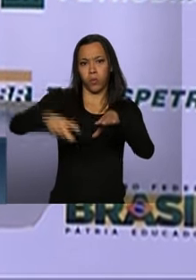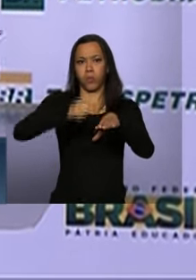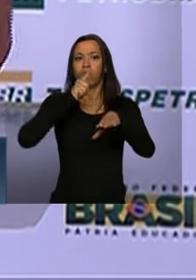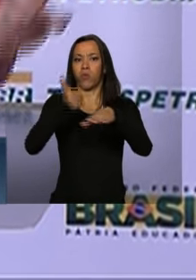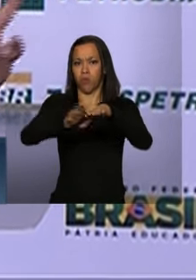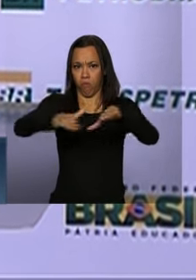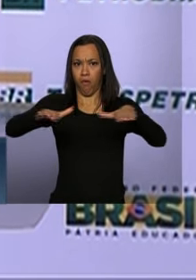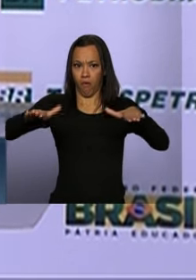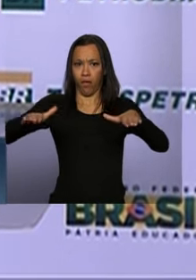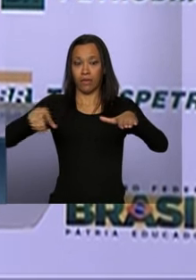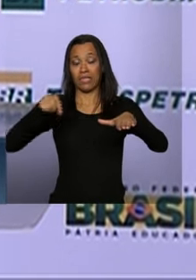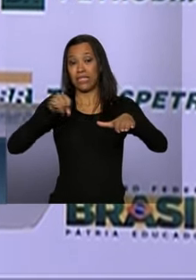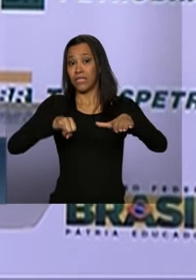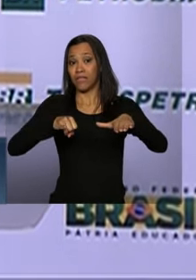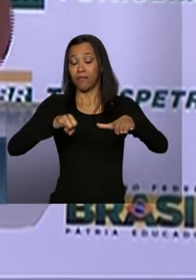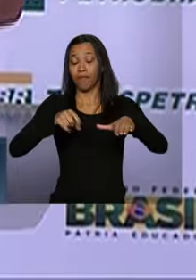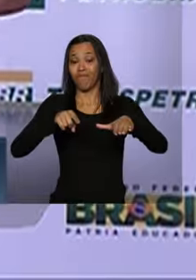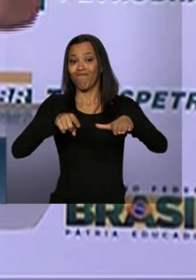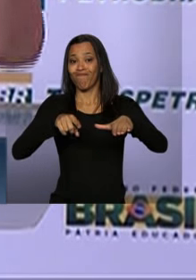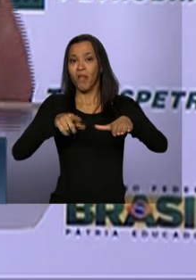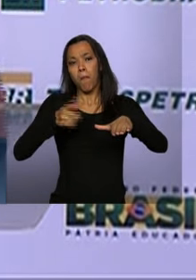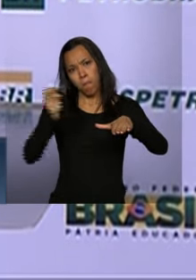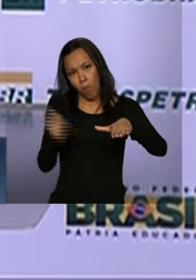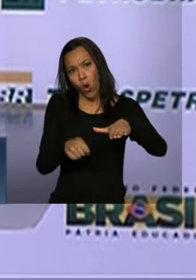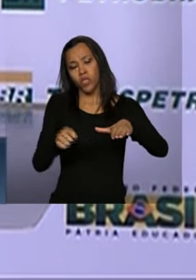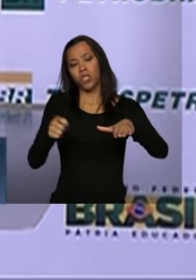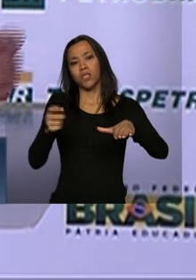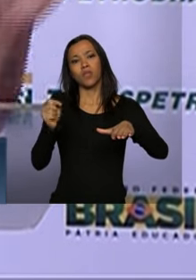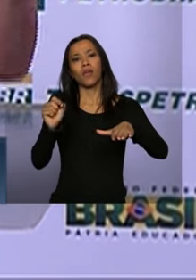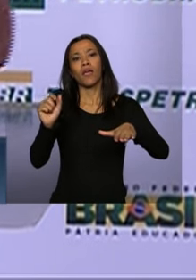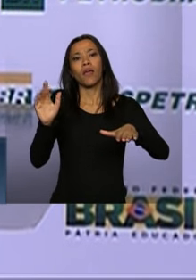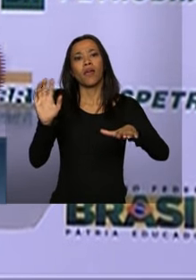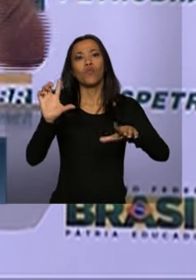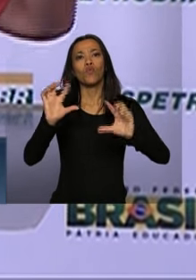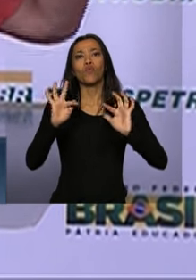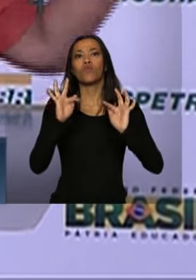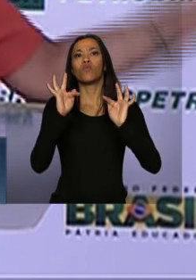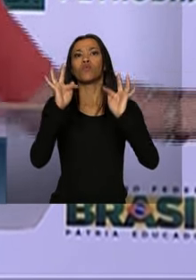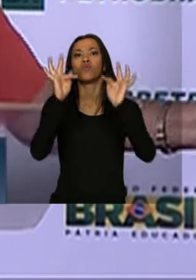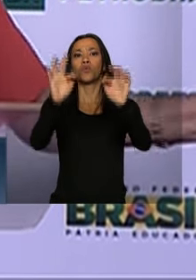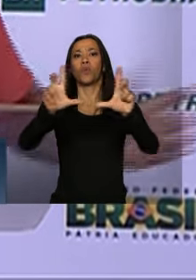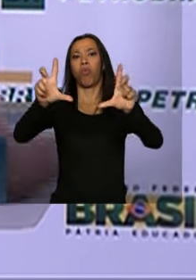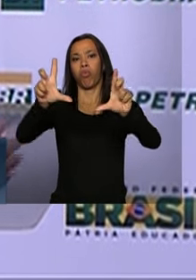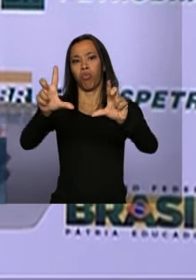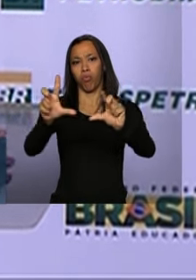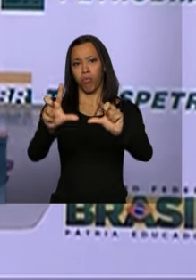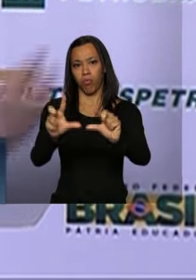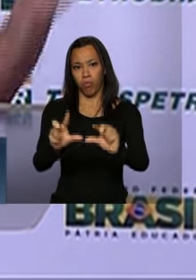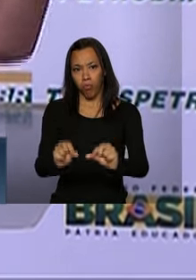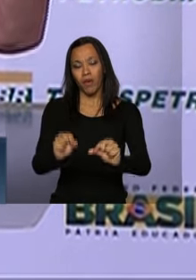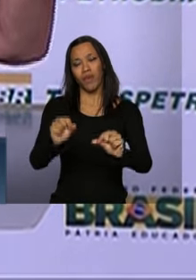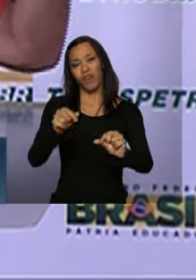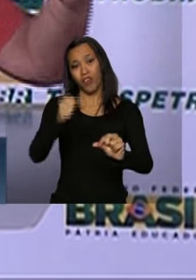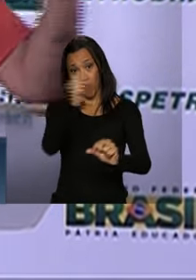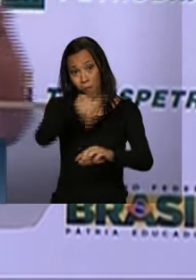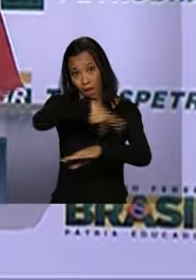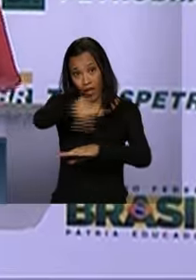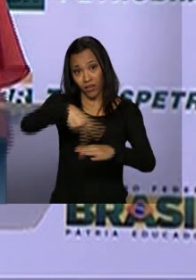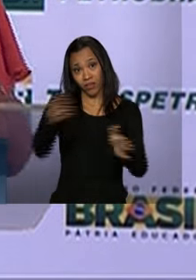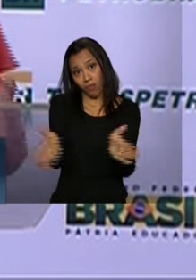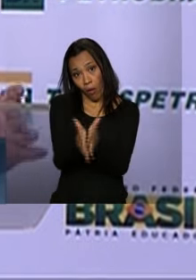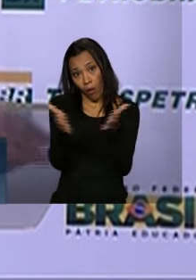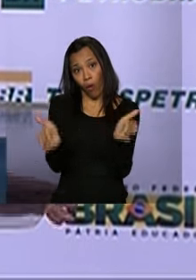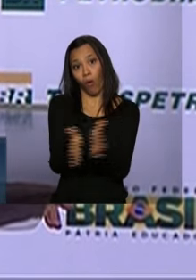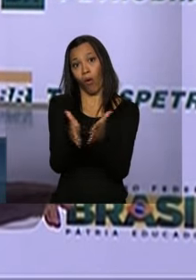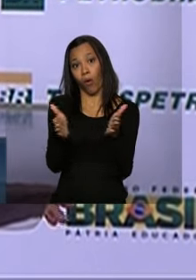pode resultar no empobrecimento do resto do país e num enriquecimento só